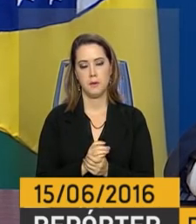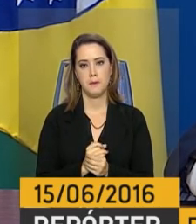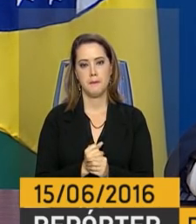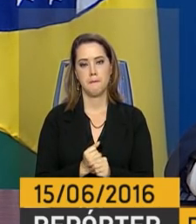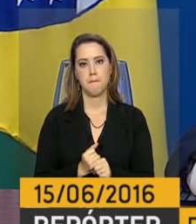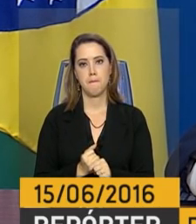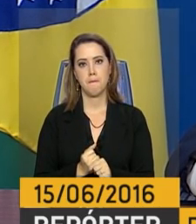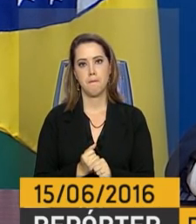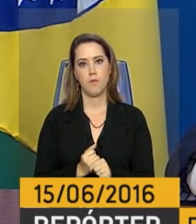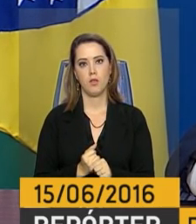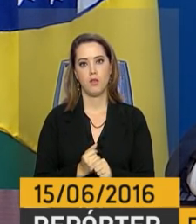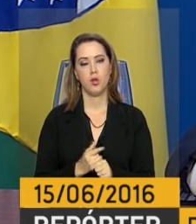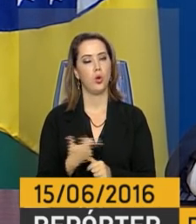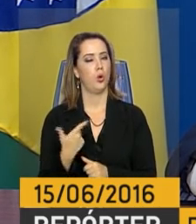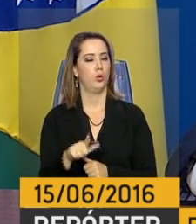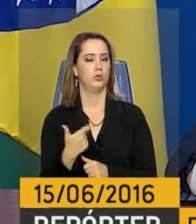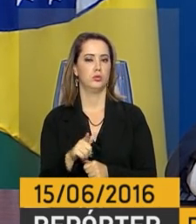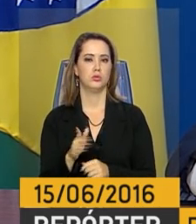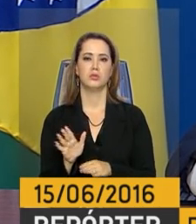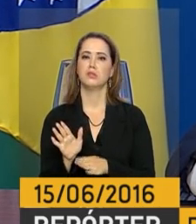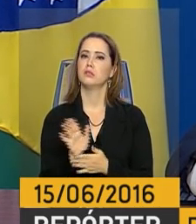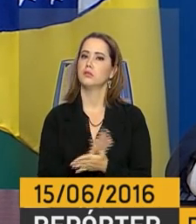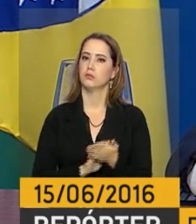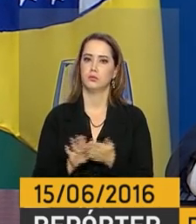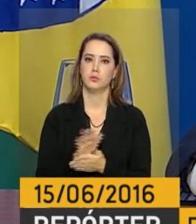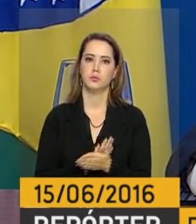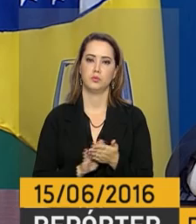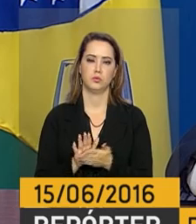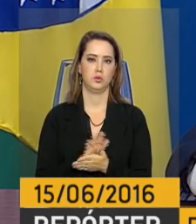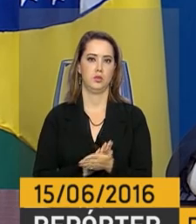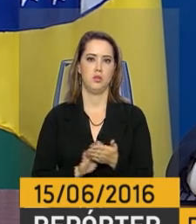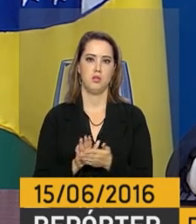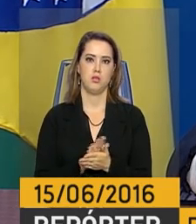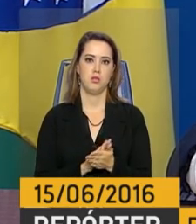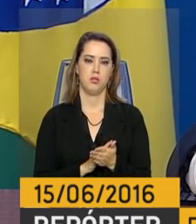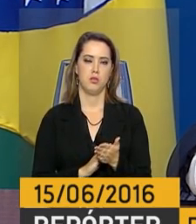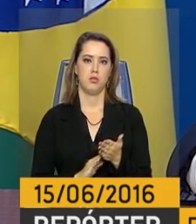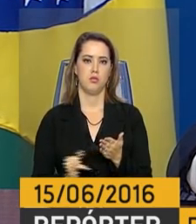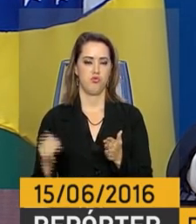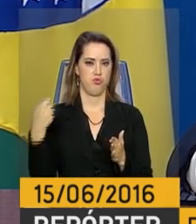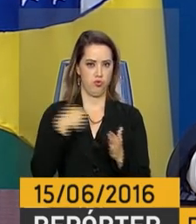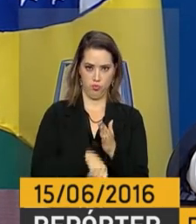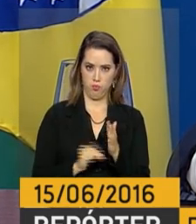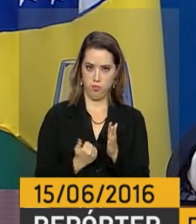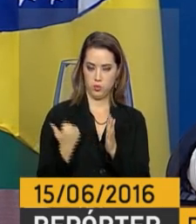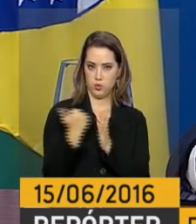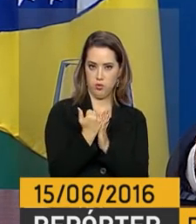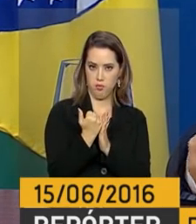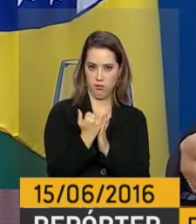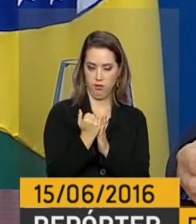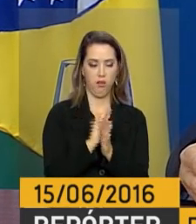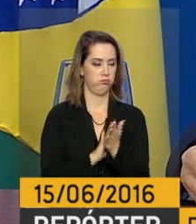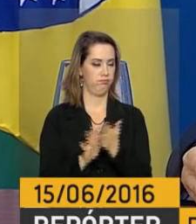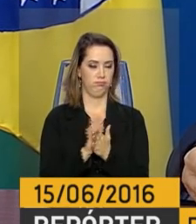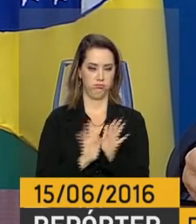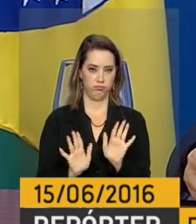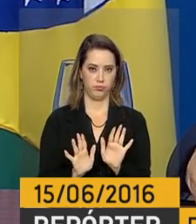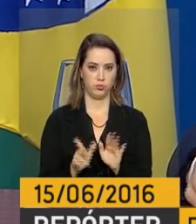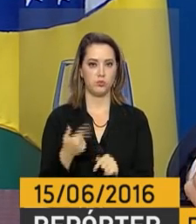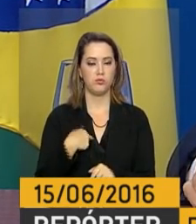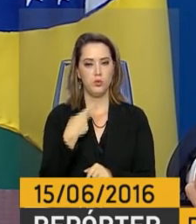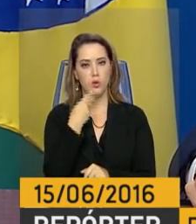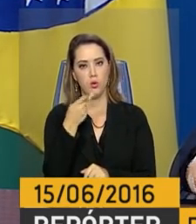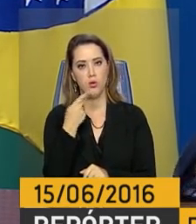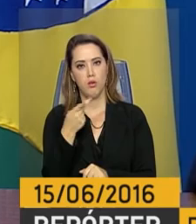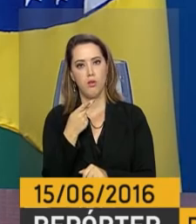eh, não há no momento previsão de aumento de impostos. Quando eu digo de metas de